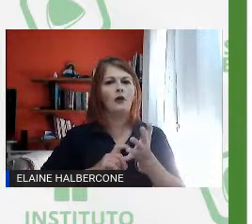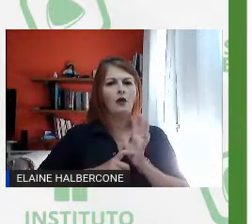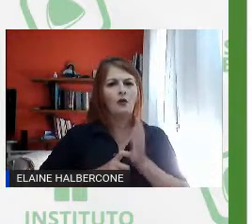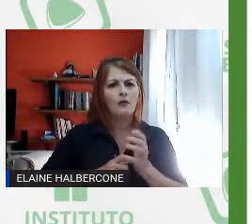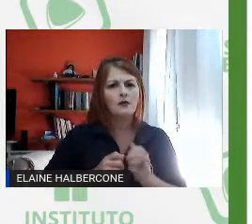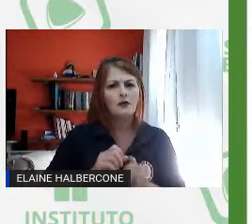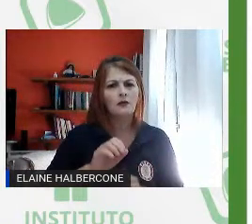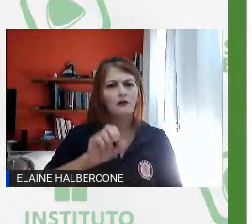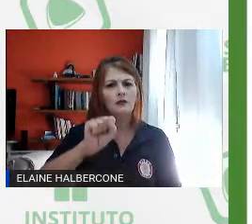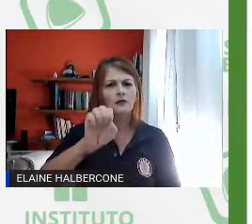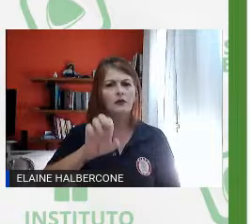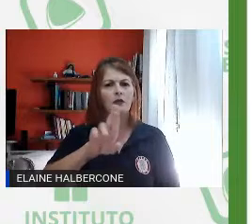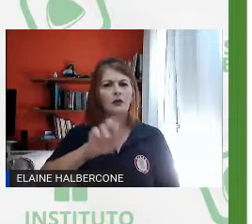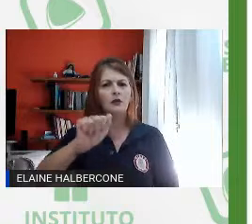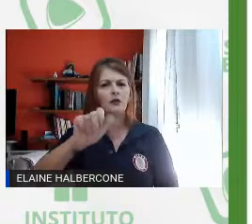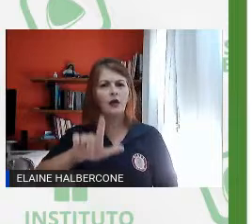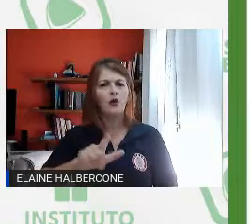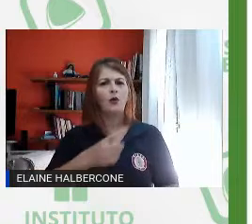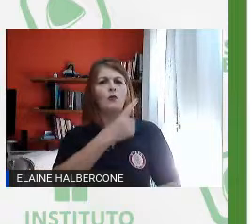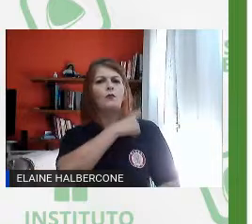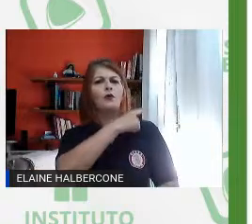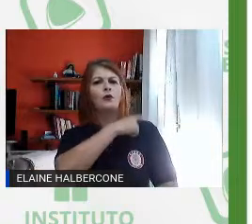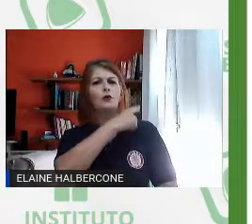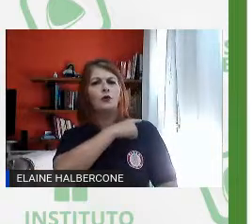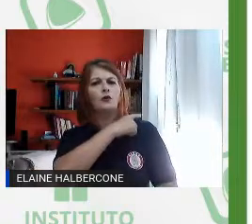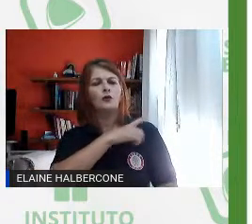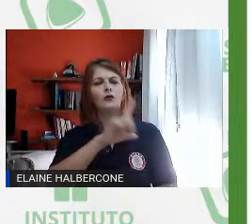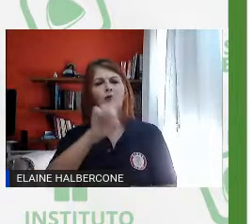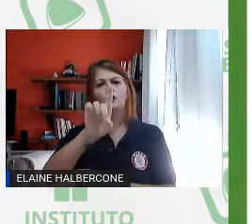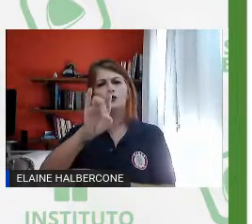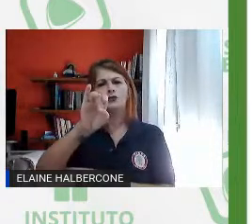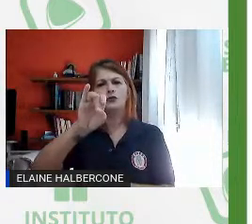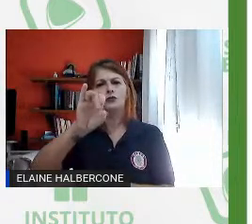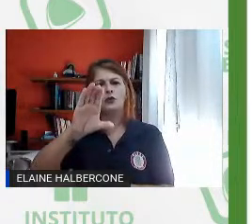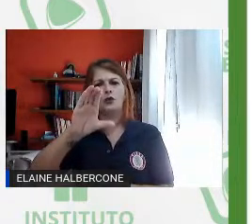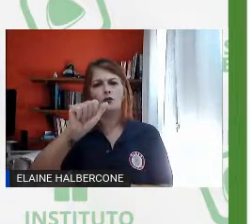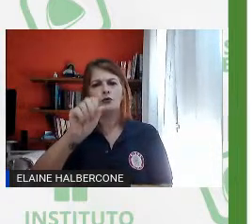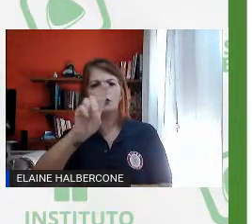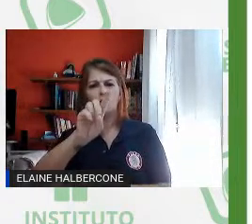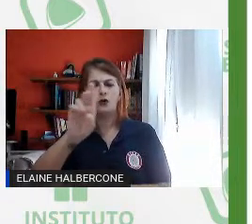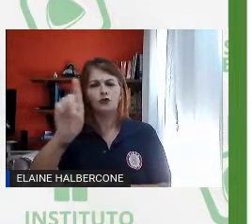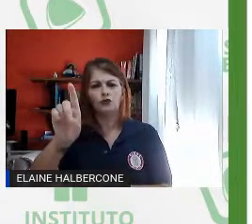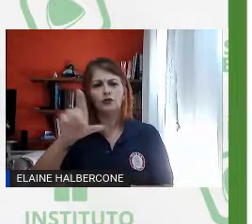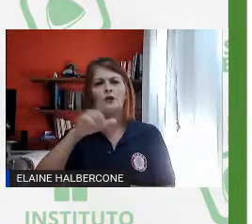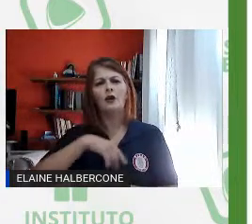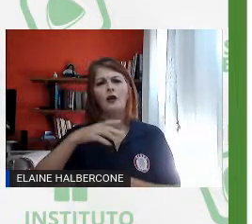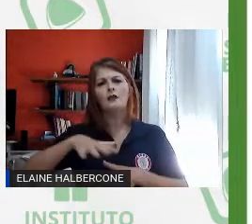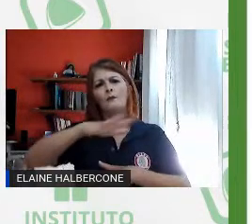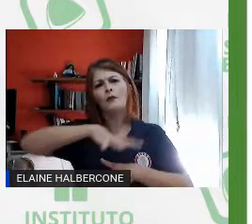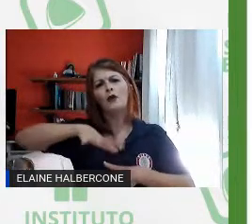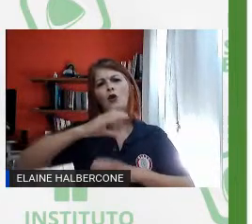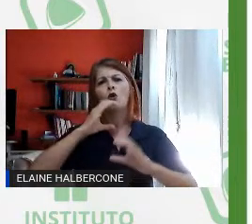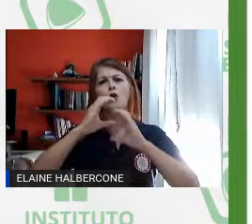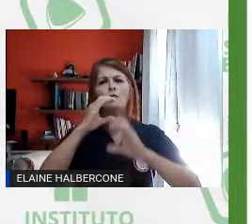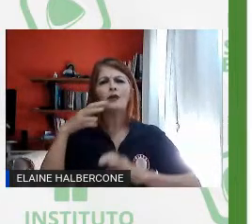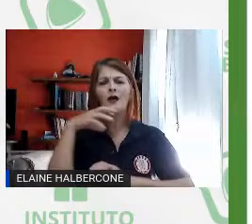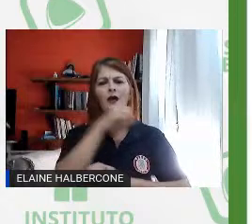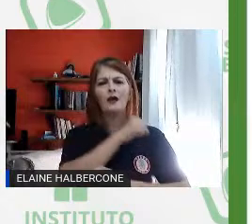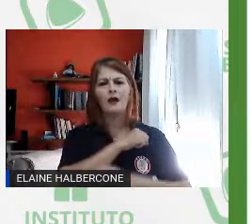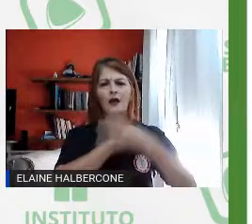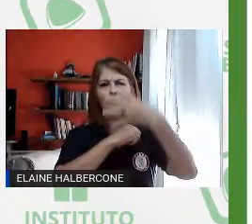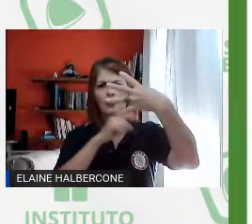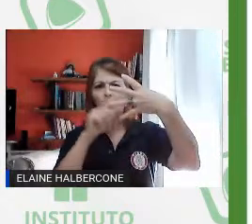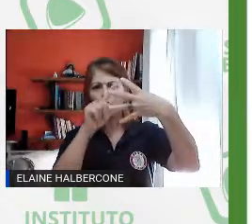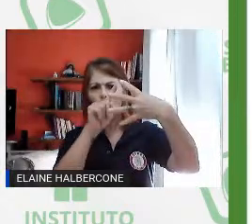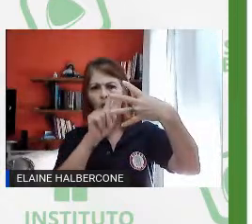do primeiro ano do ensino médio, pela plataforma do Discord, onde essa plataforma é uma comunicação instantânea. Na figura 4,